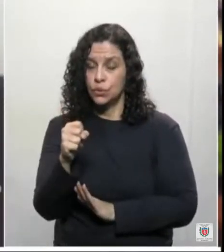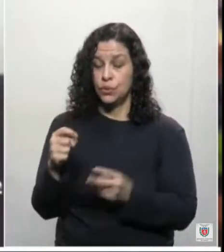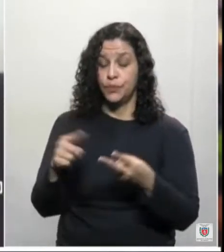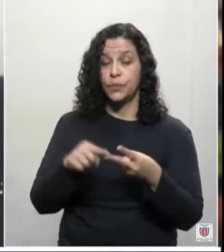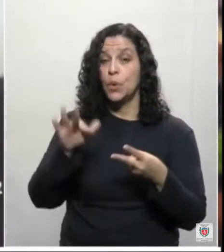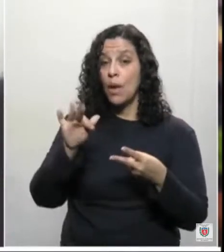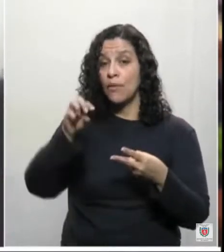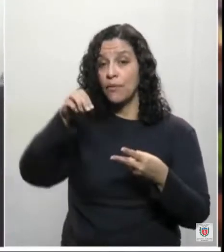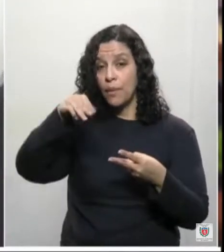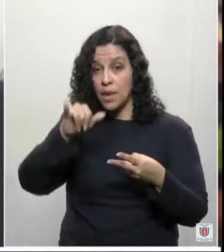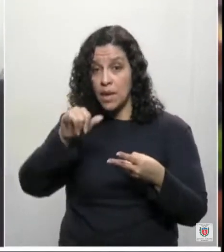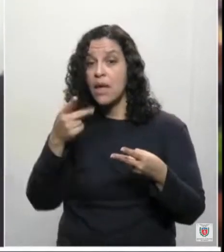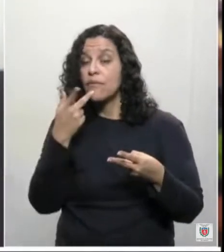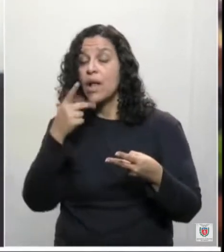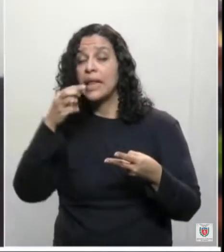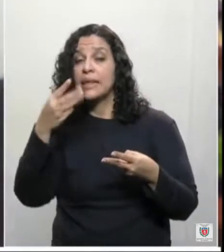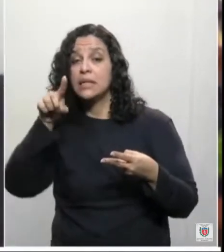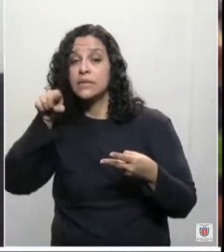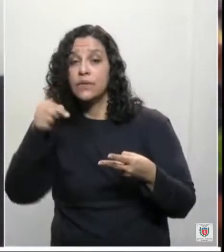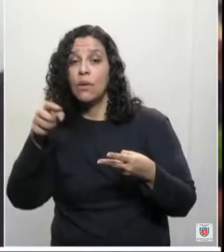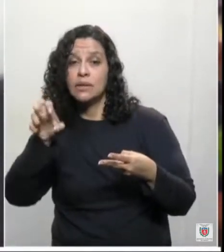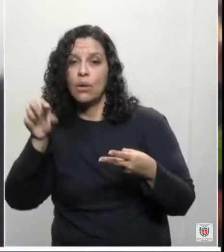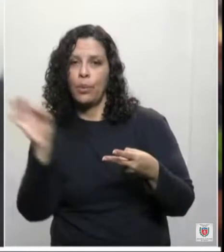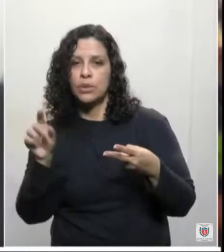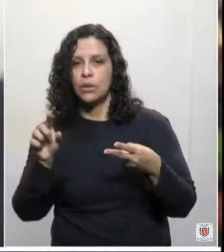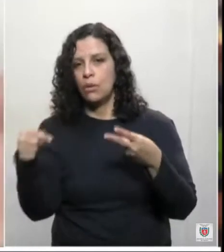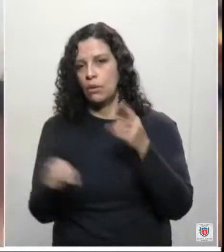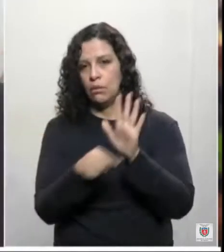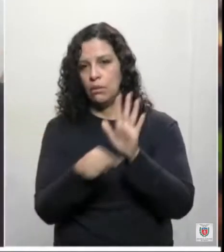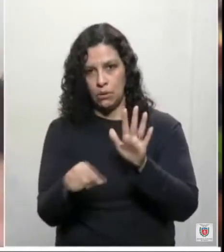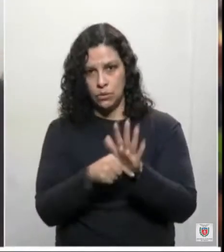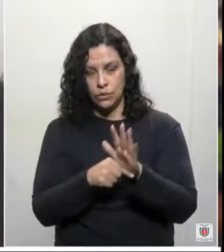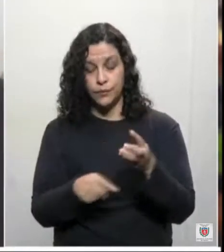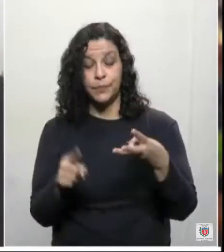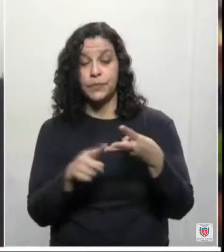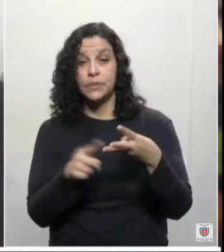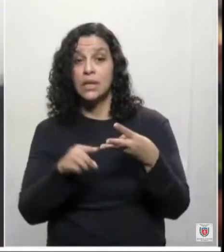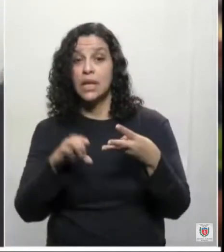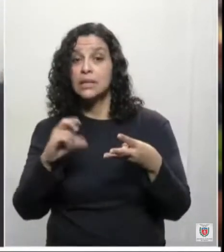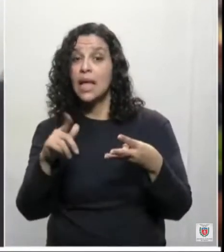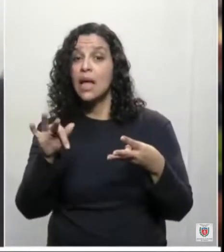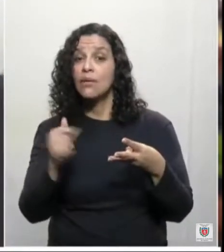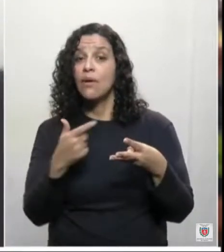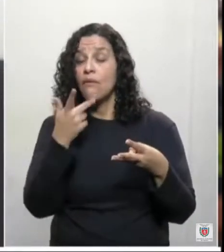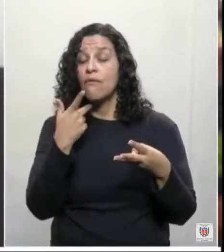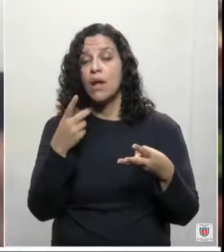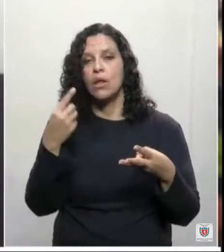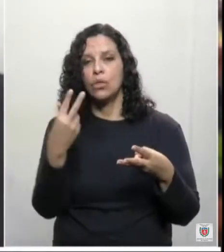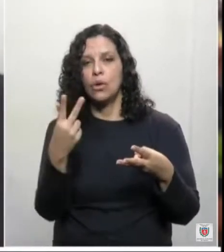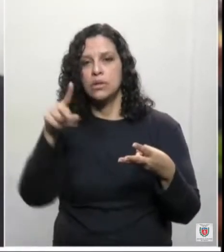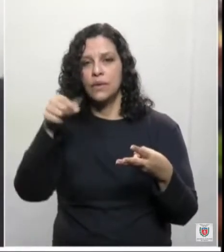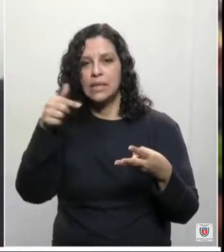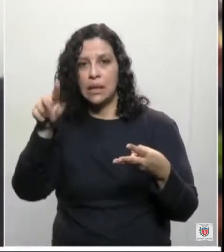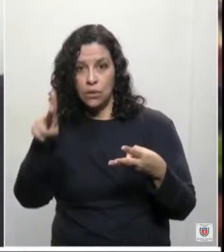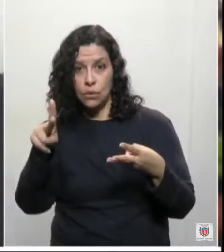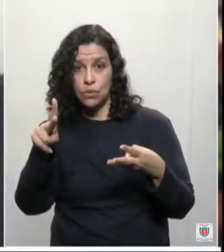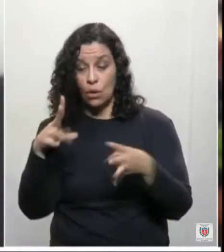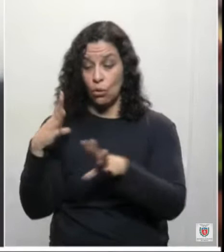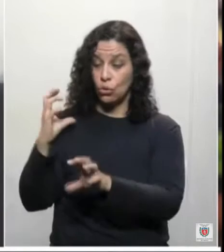menos 5,3%. A Cefa considera uma inflação na casa de 2,72%, quando o acumulado de 12 meses